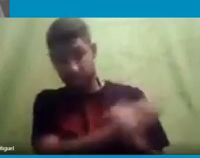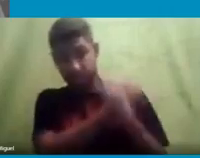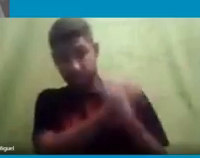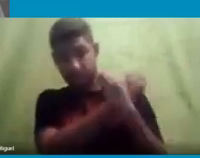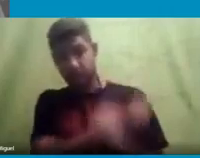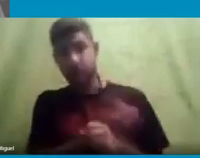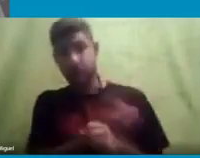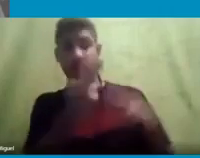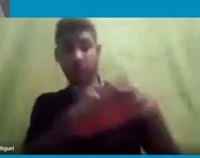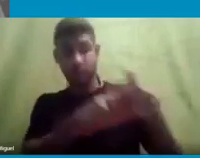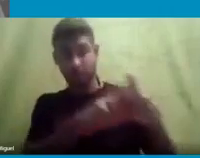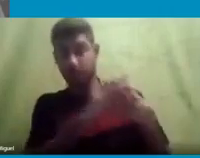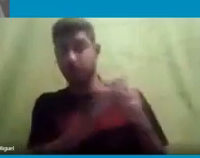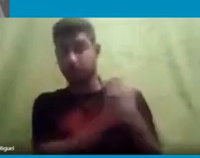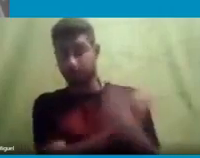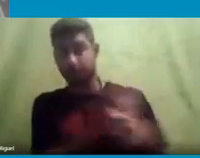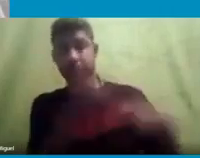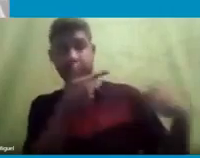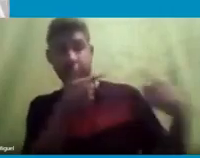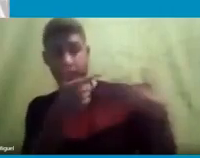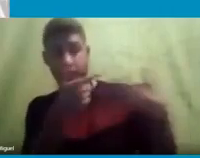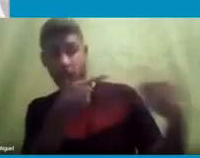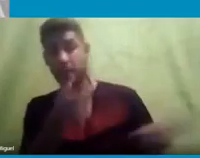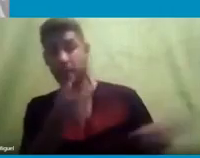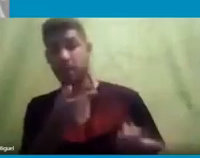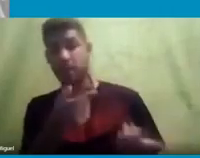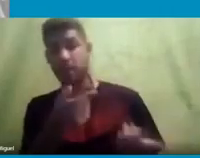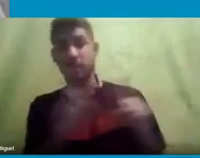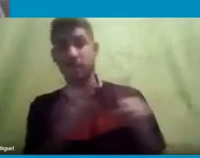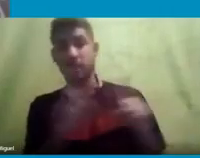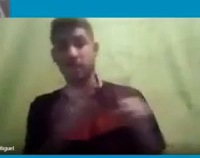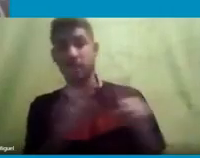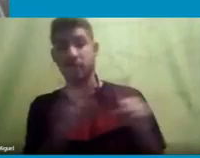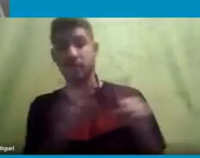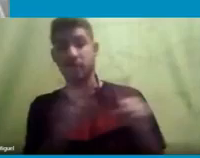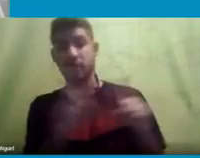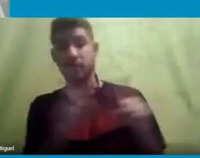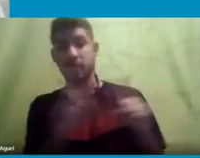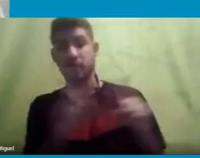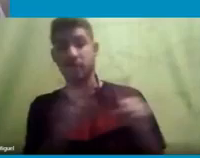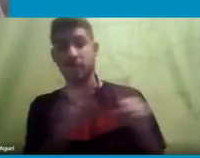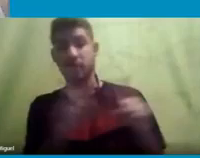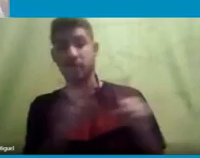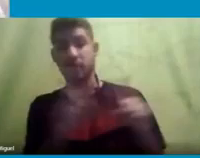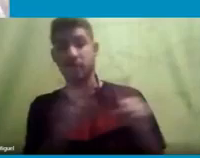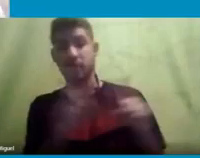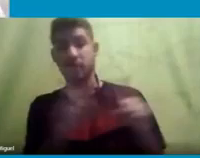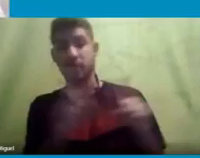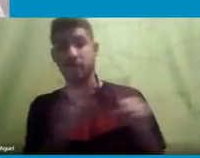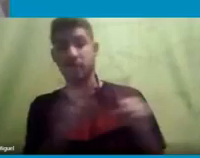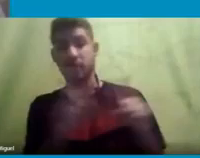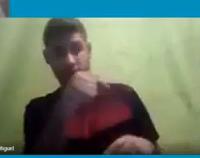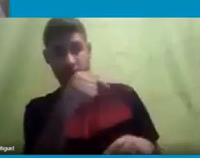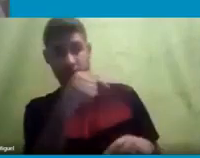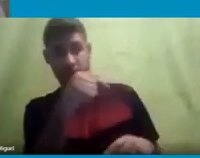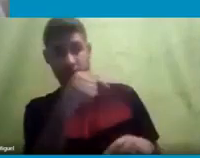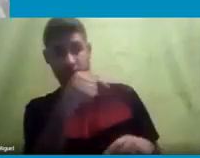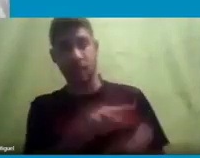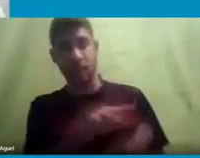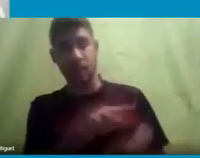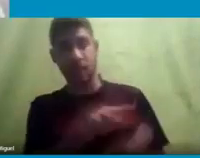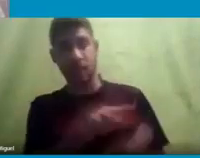guerra. E os descendentes de escravizados, os afrodescendentes,